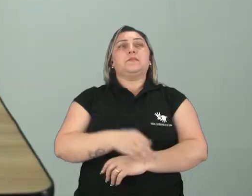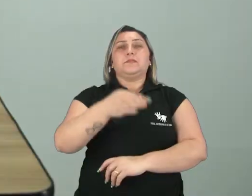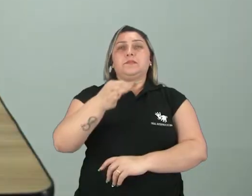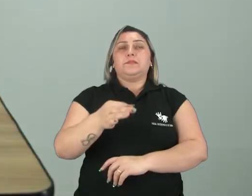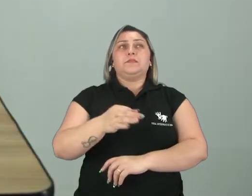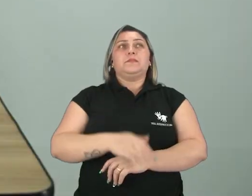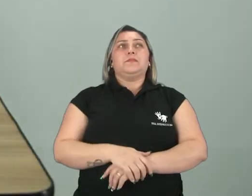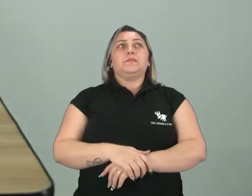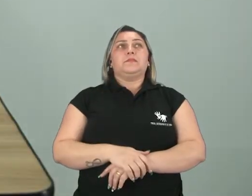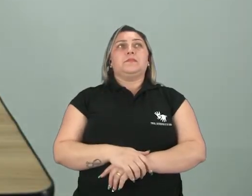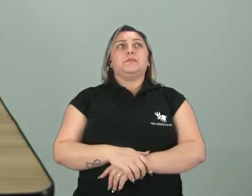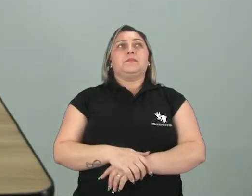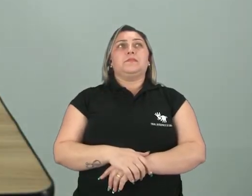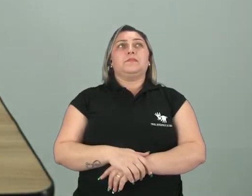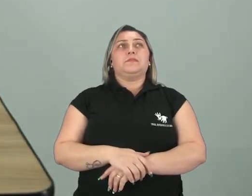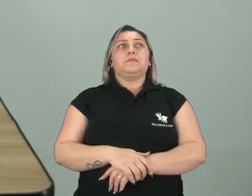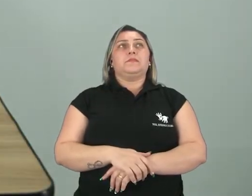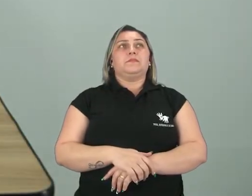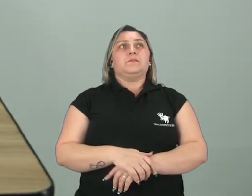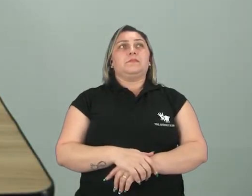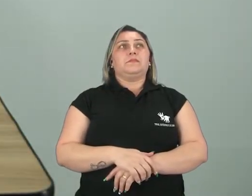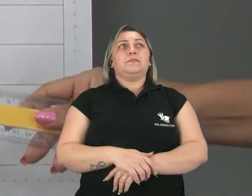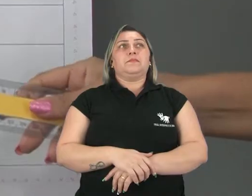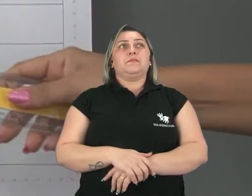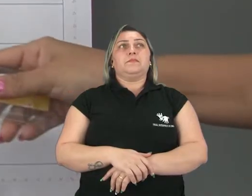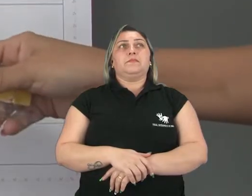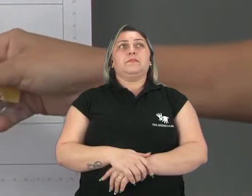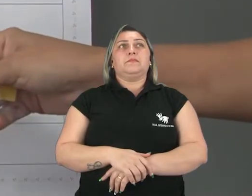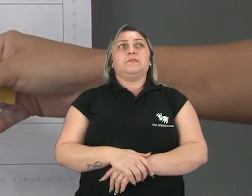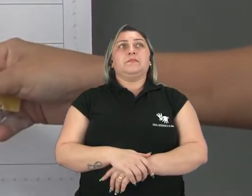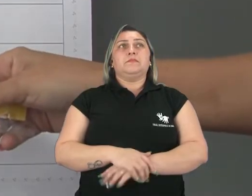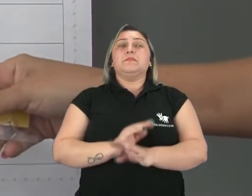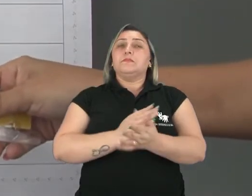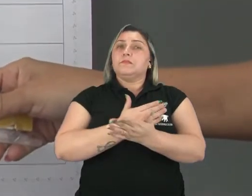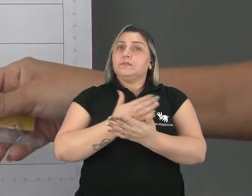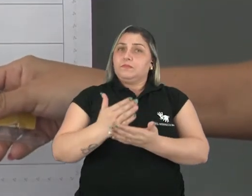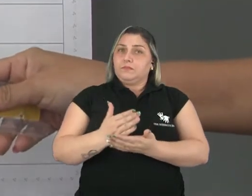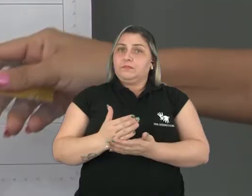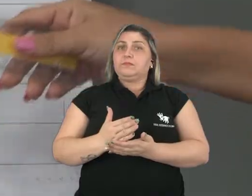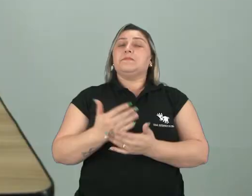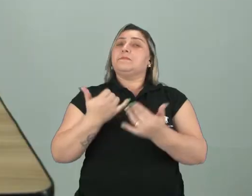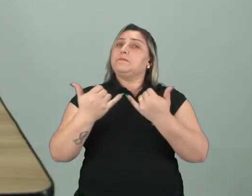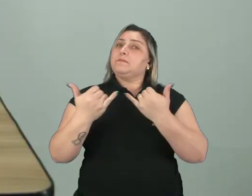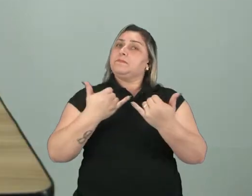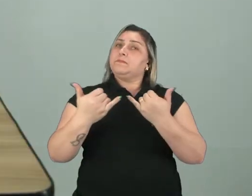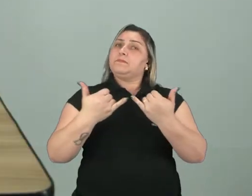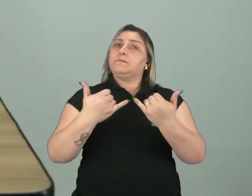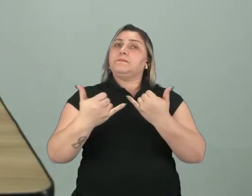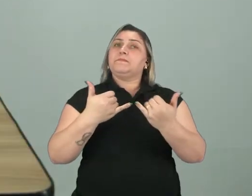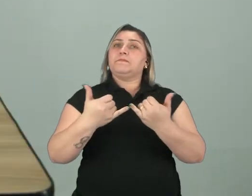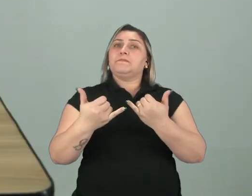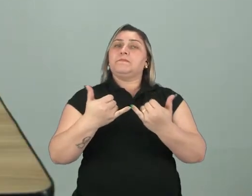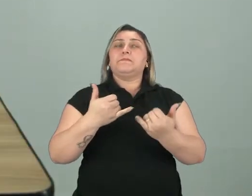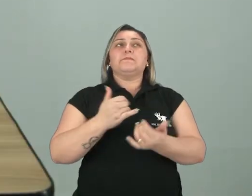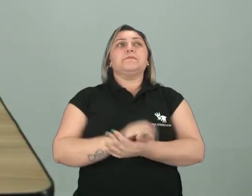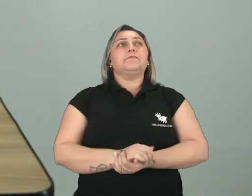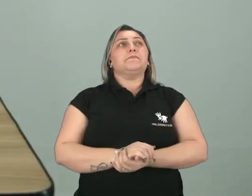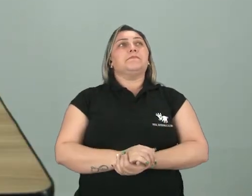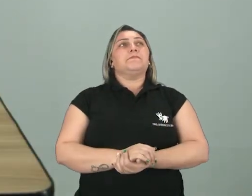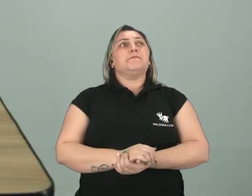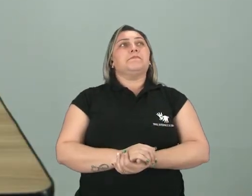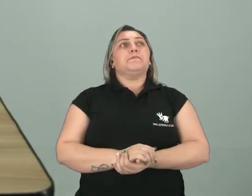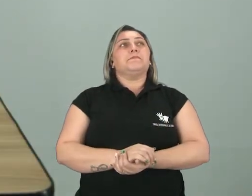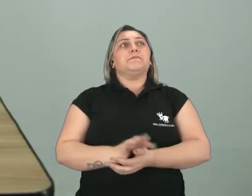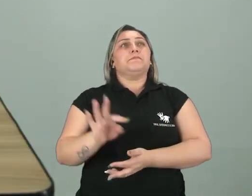Tá certo abacate e Amora sons iniciais semelhantes vamos continuar